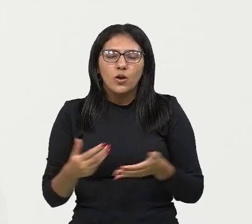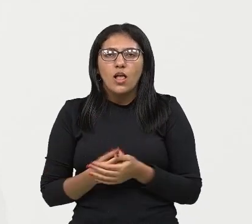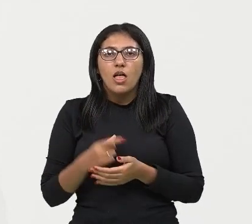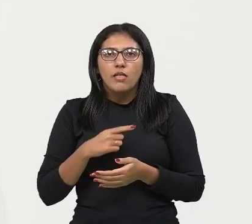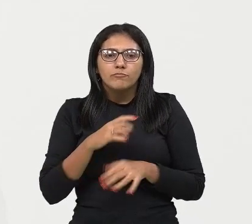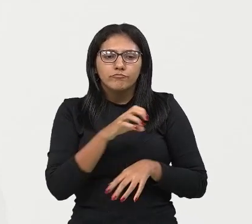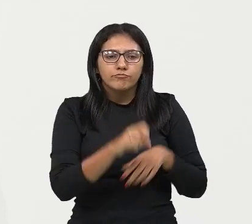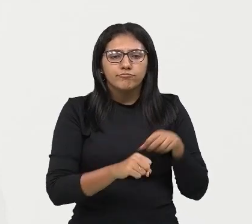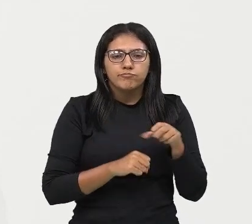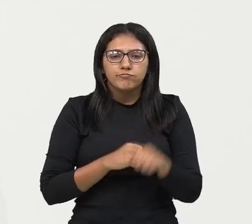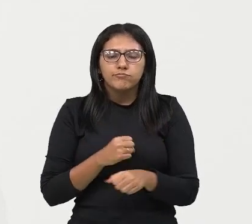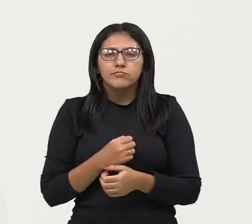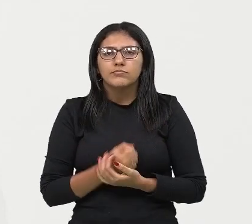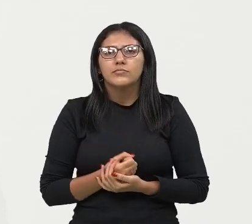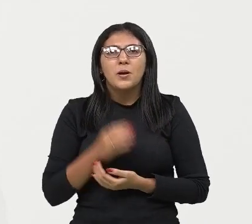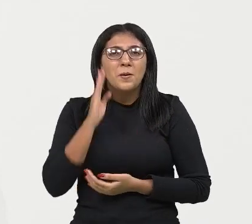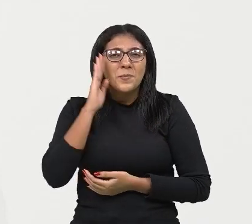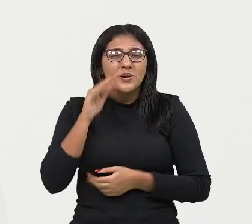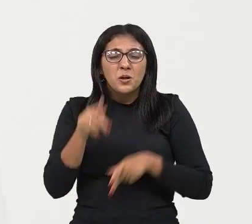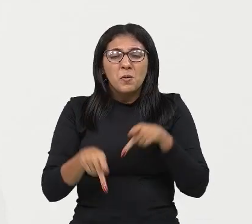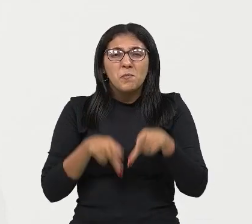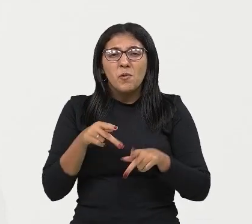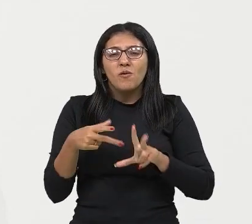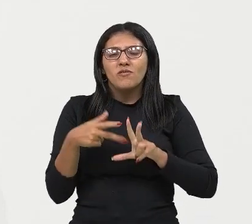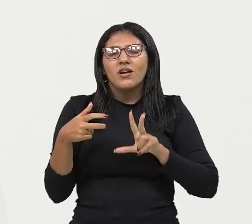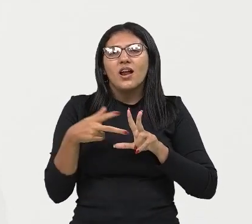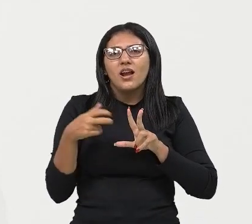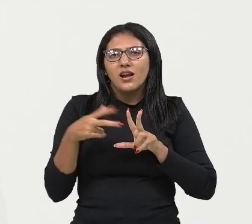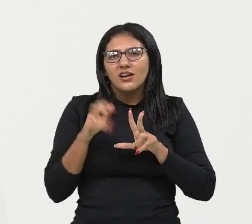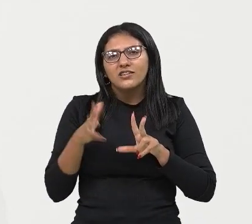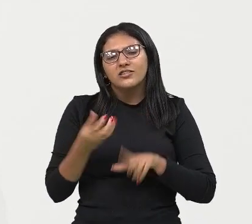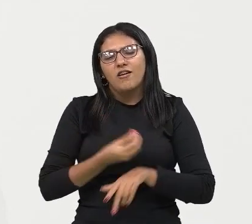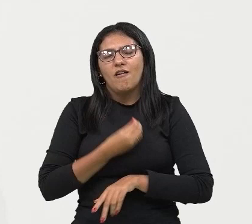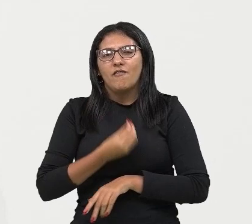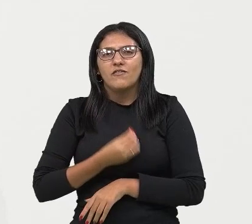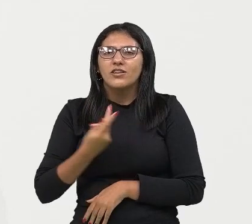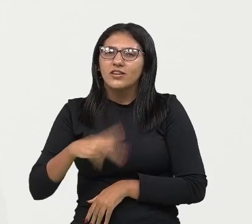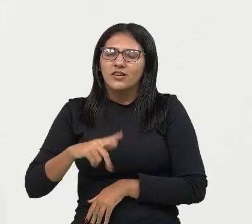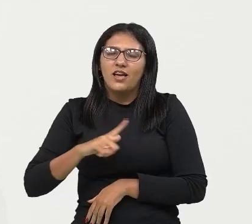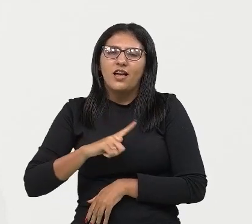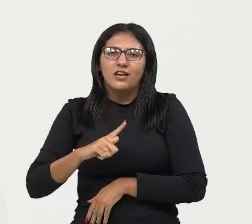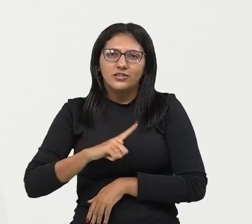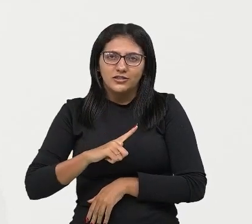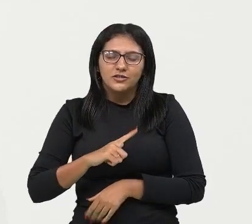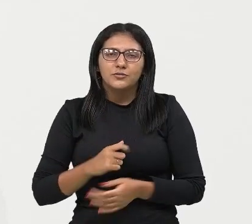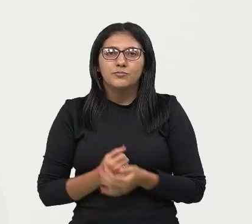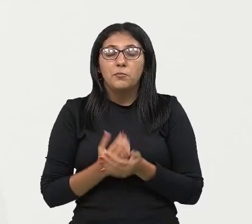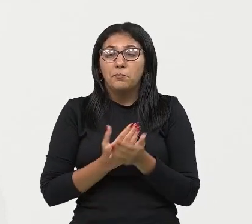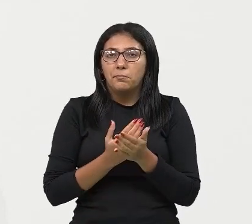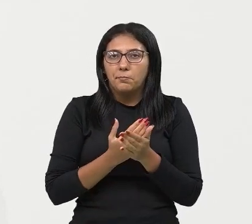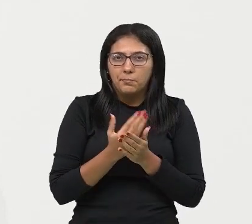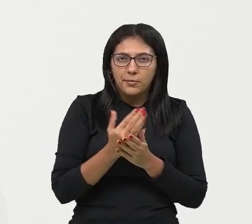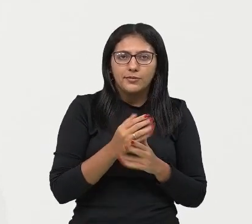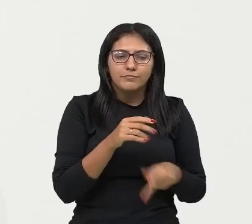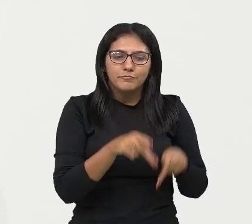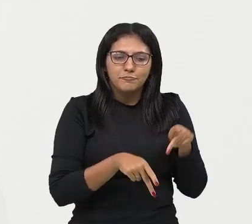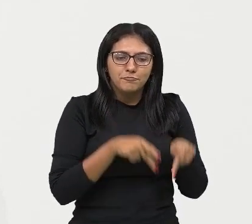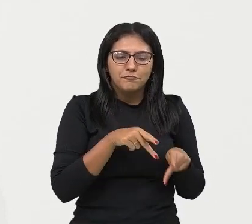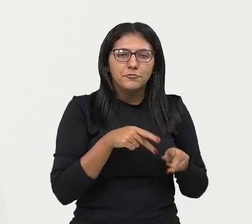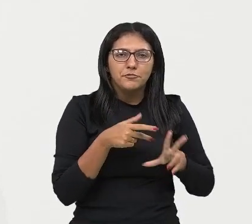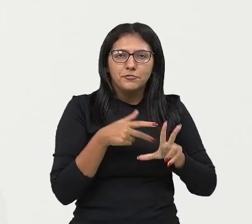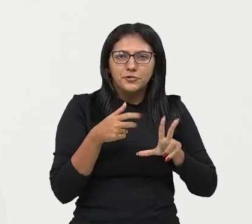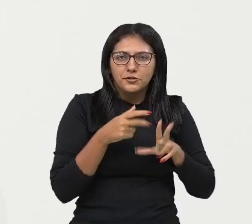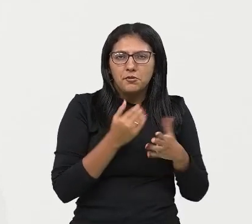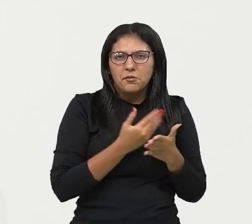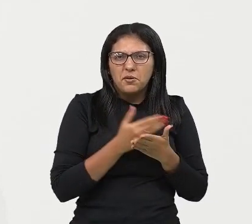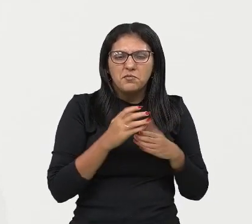aprisionar principalmente quem? Os indígenas que aqui já habitavam, tá? Então, os indígenas, eles começam a